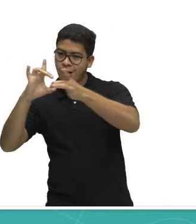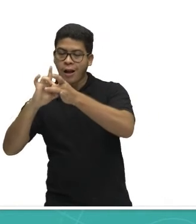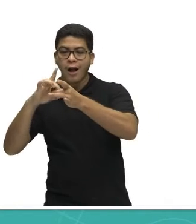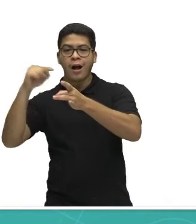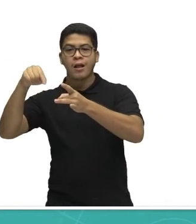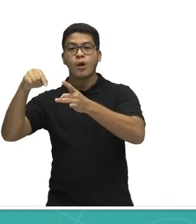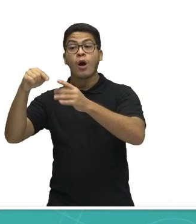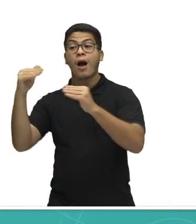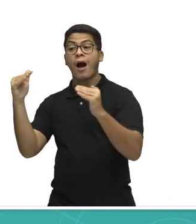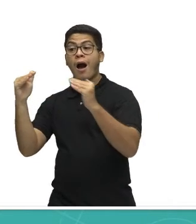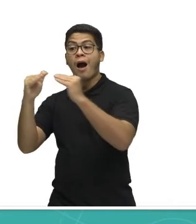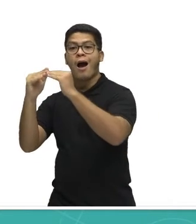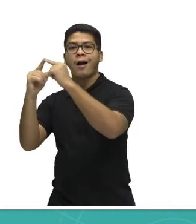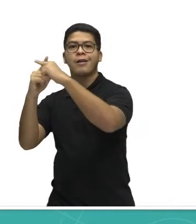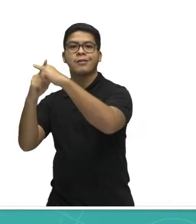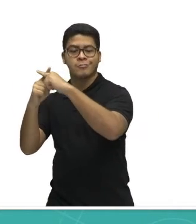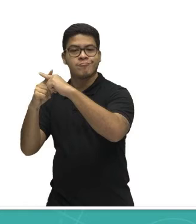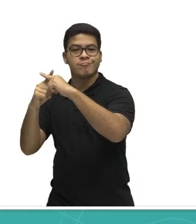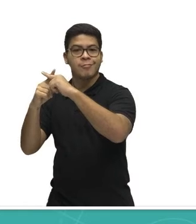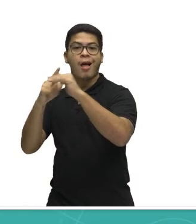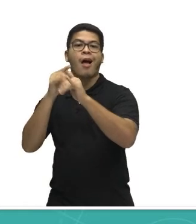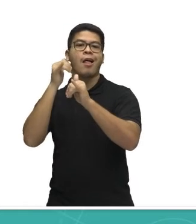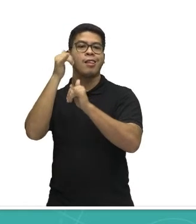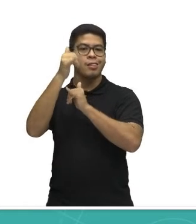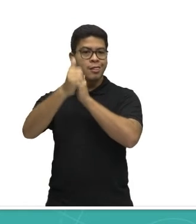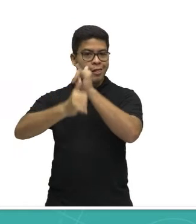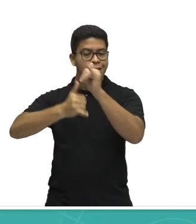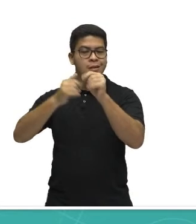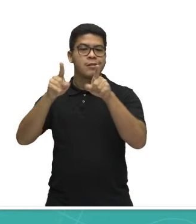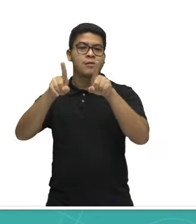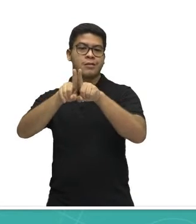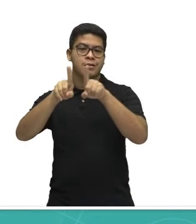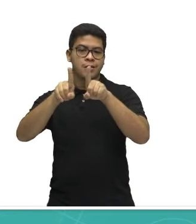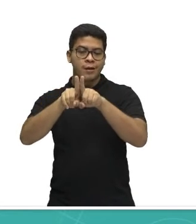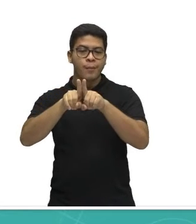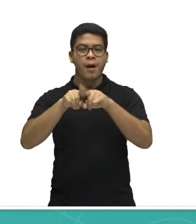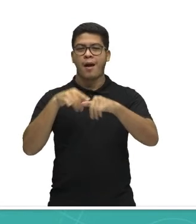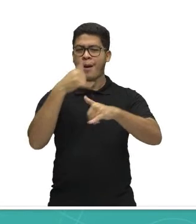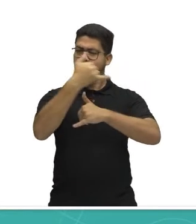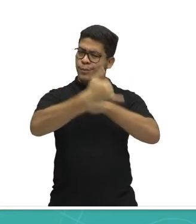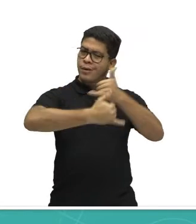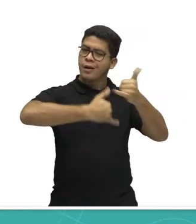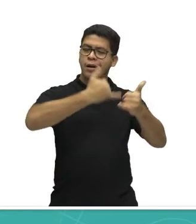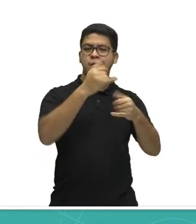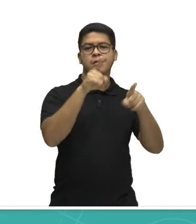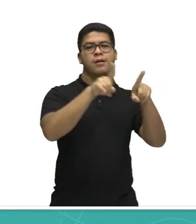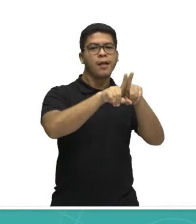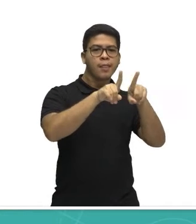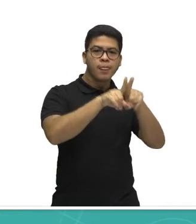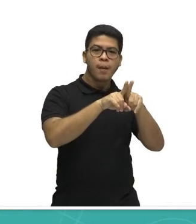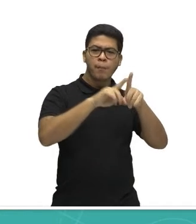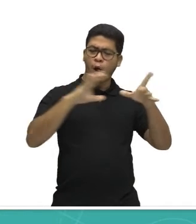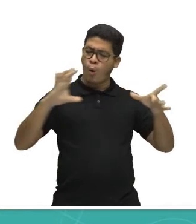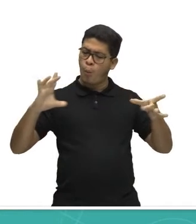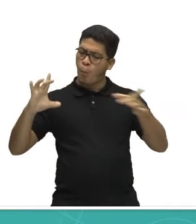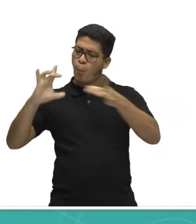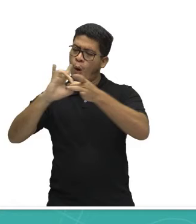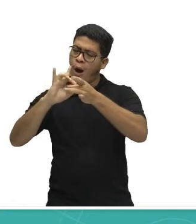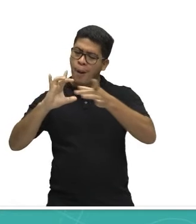religiosos, lendas, fatos históricos, festas típicas e brincadeiras curtidas ao som de música